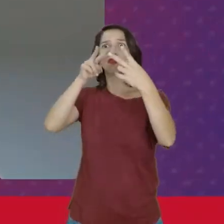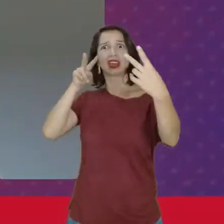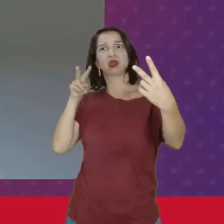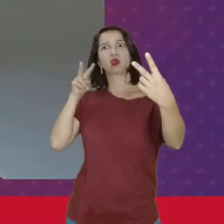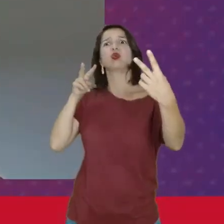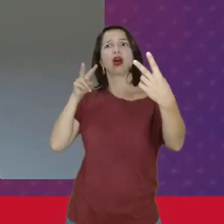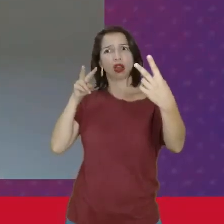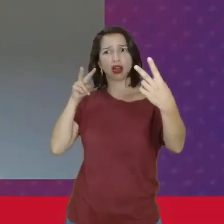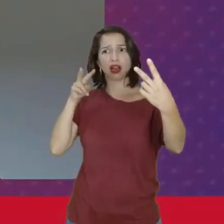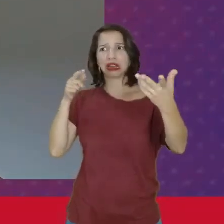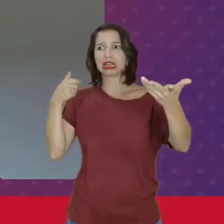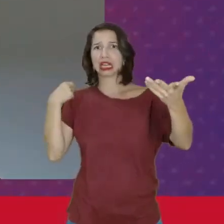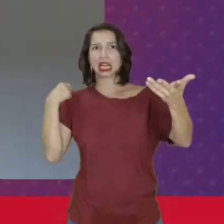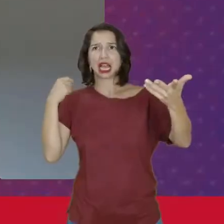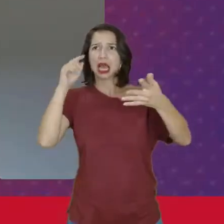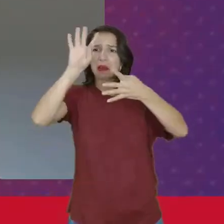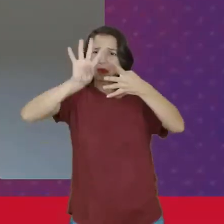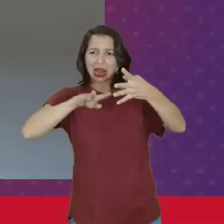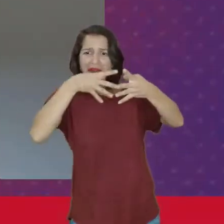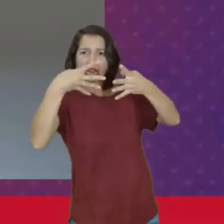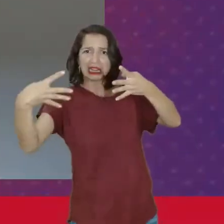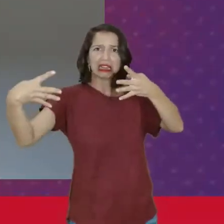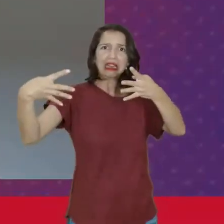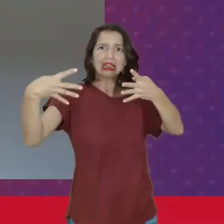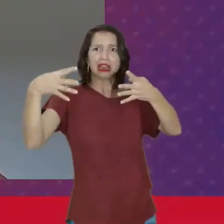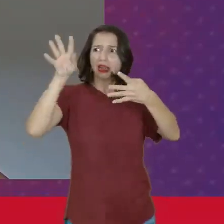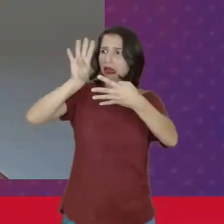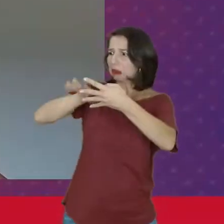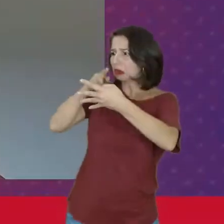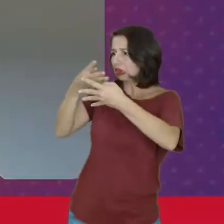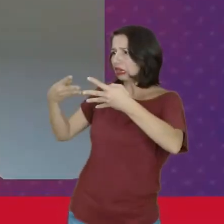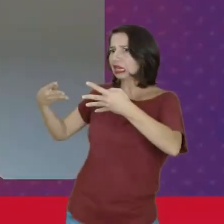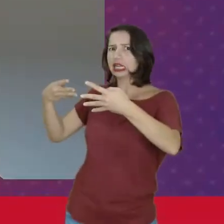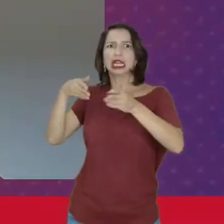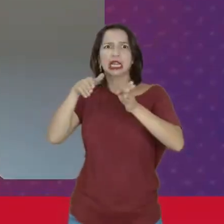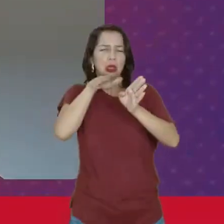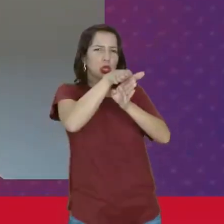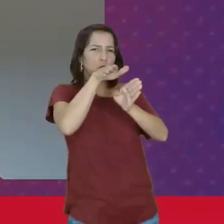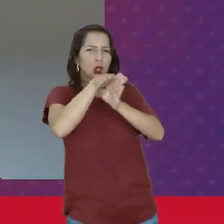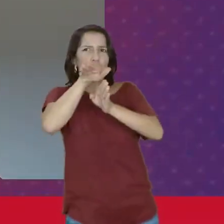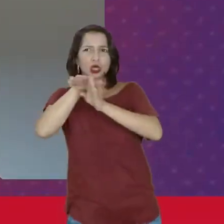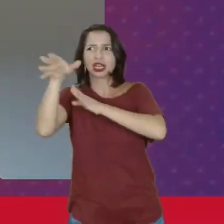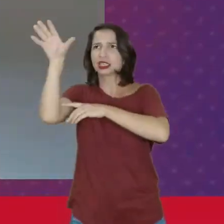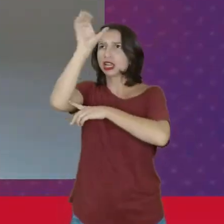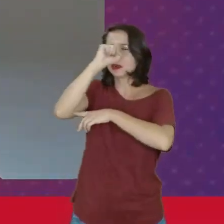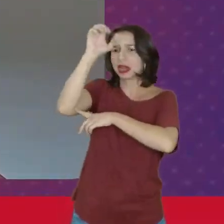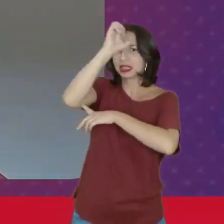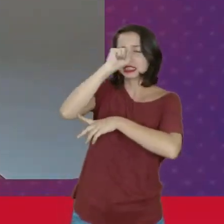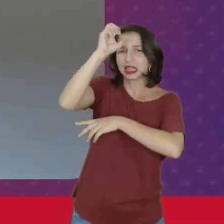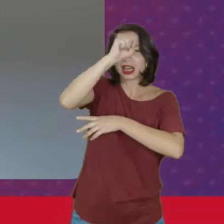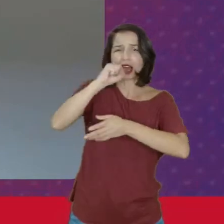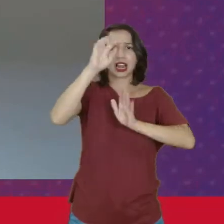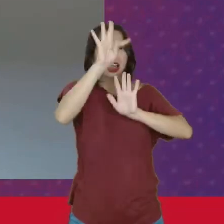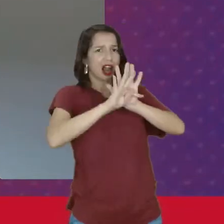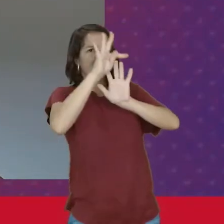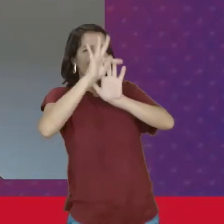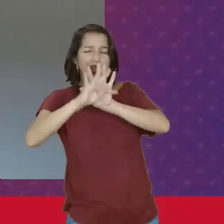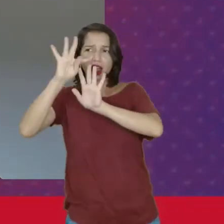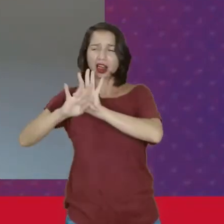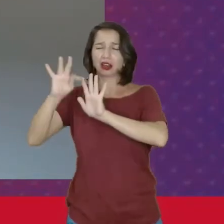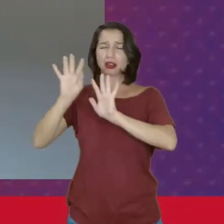Planilha para cá, planilha para lá, guia de aprendizagem. Plano de ensino já